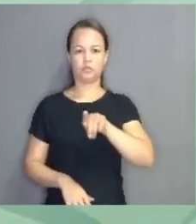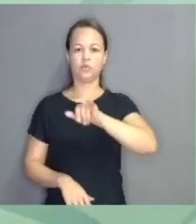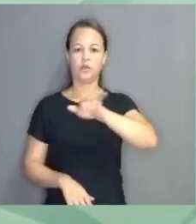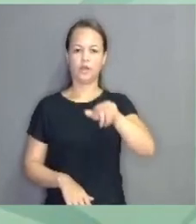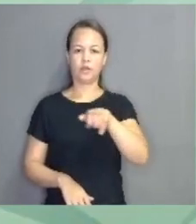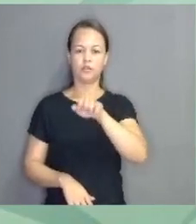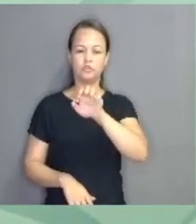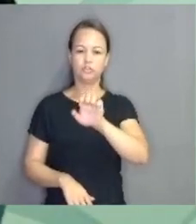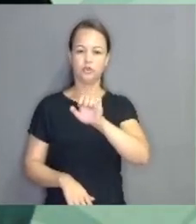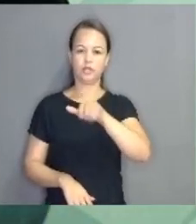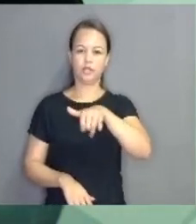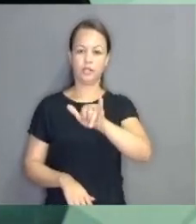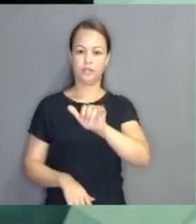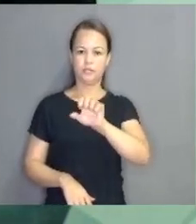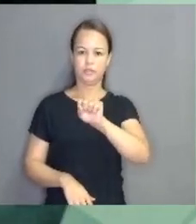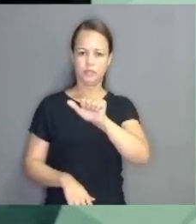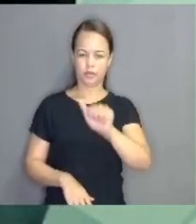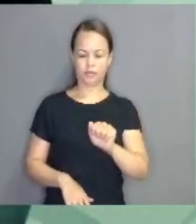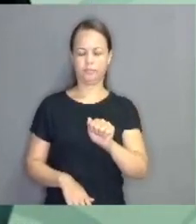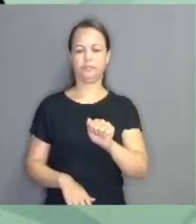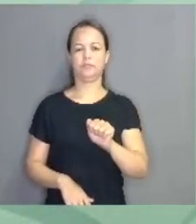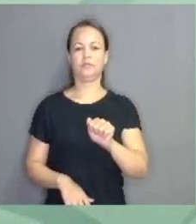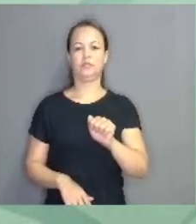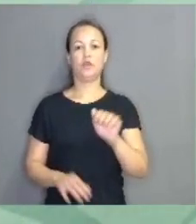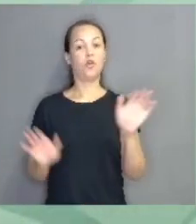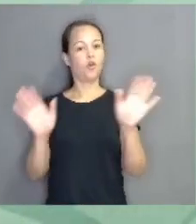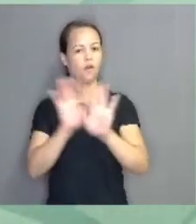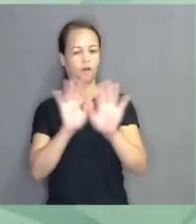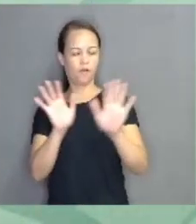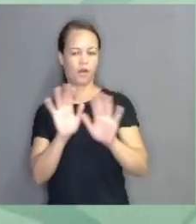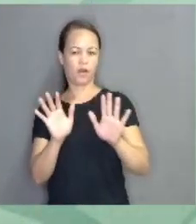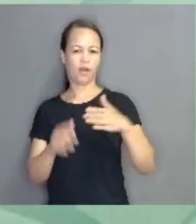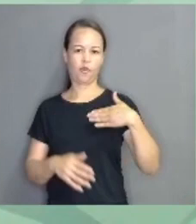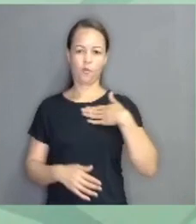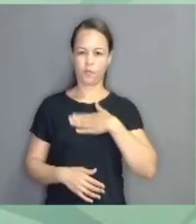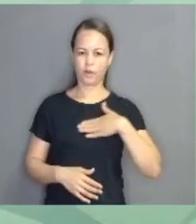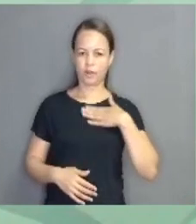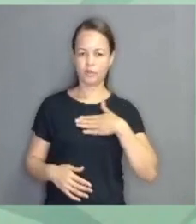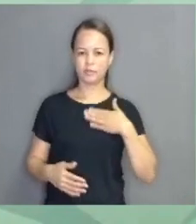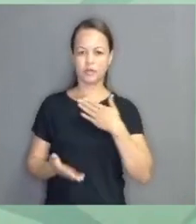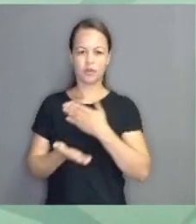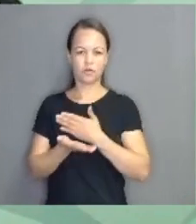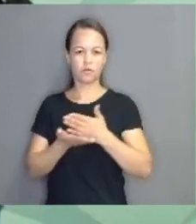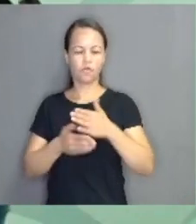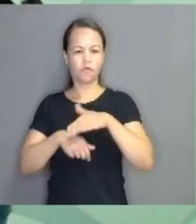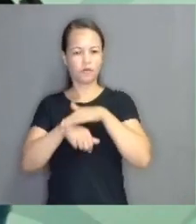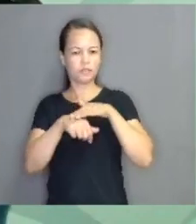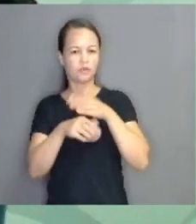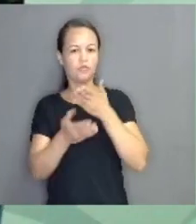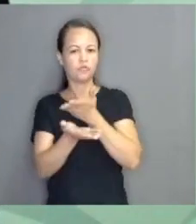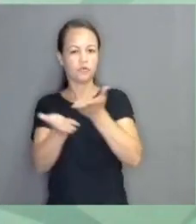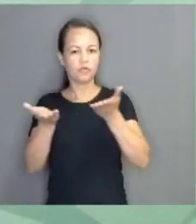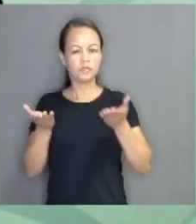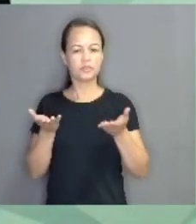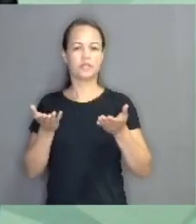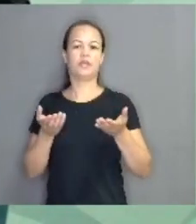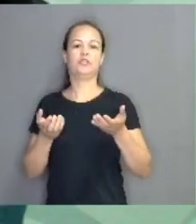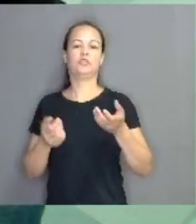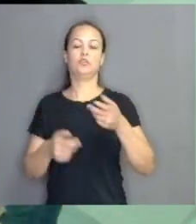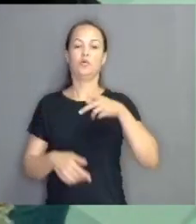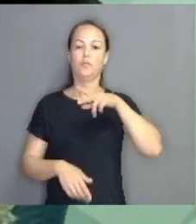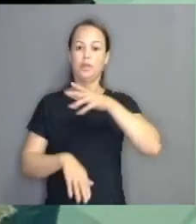Oi, pessoal! É um prazer começar com vocês a nossa primeira aula de língua portuguesa do ensino fundamental do primeiro